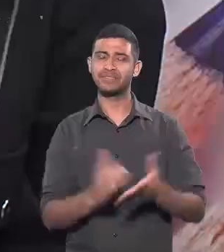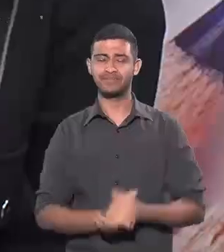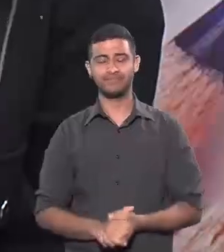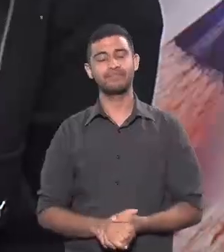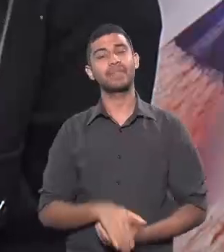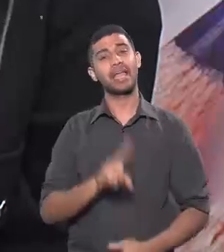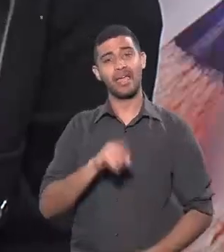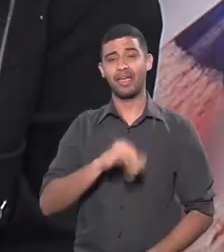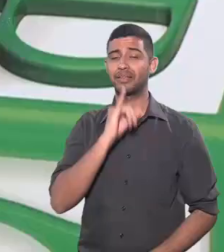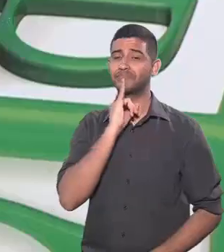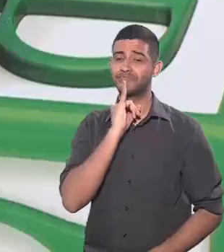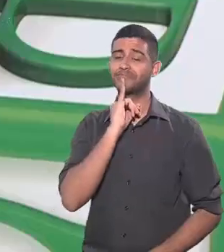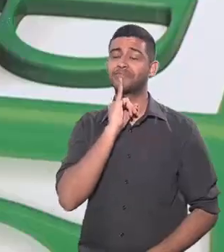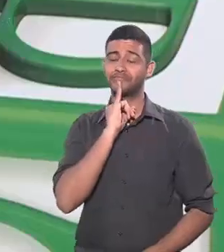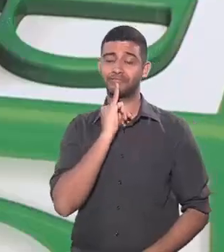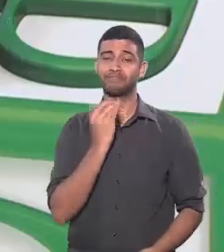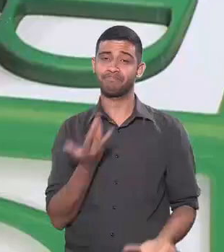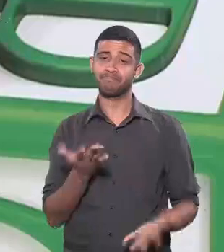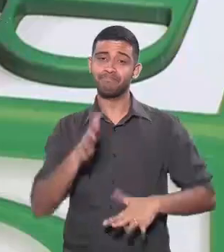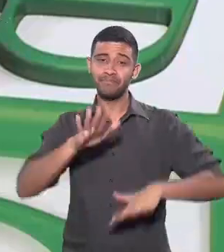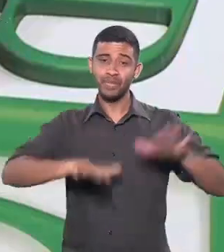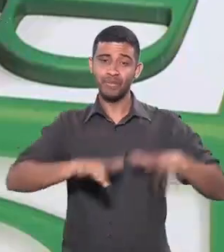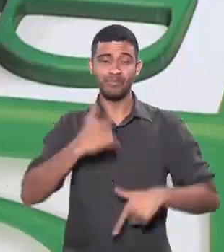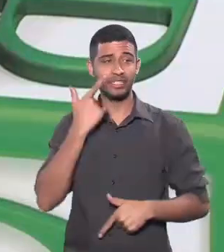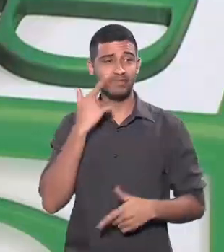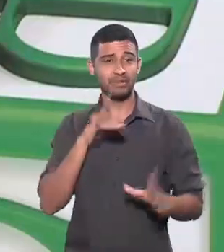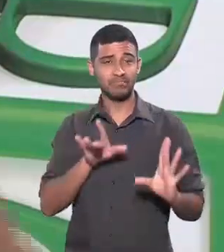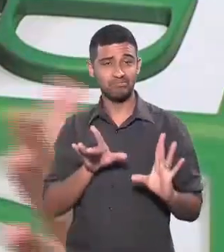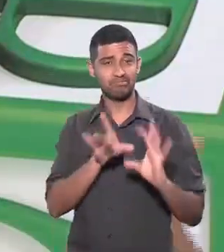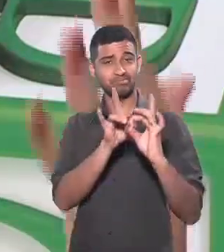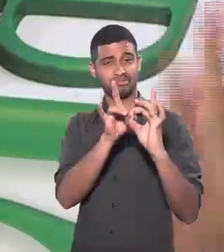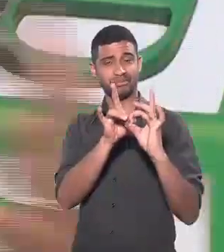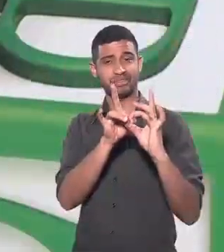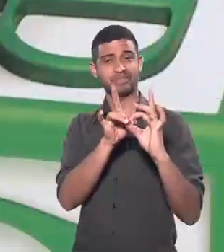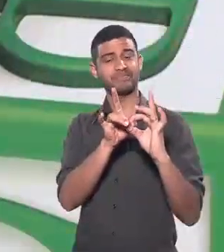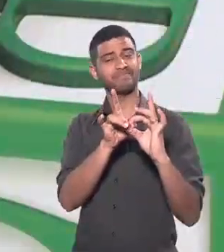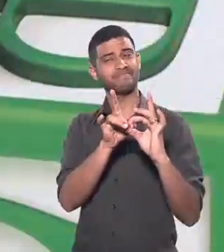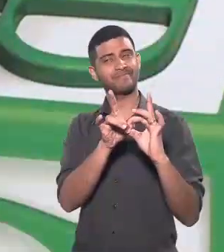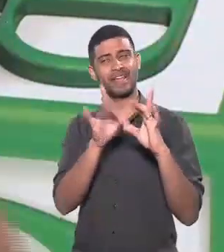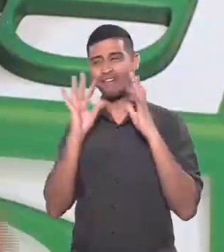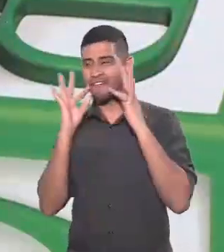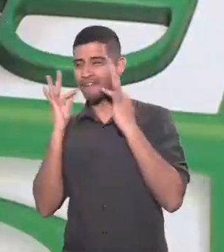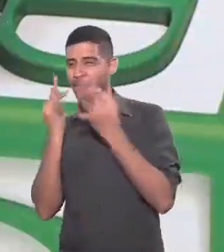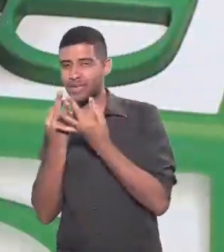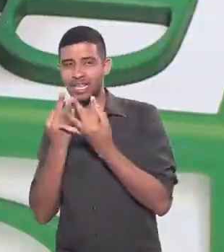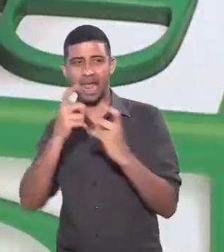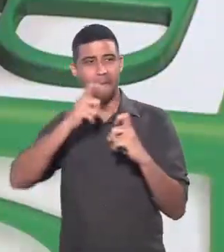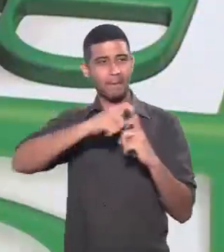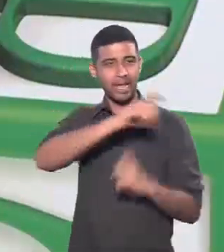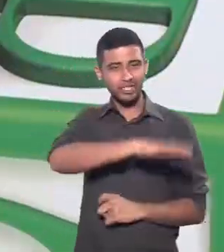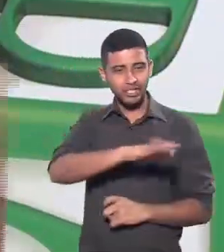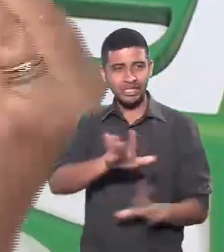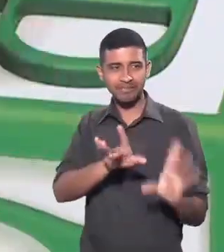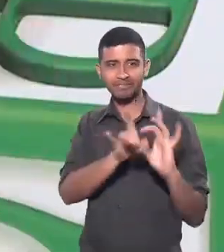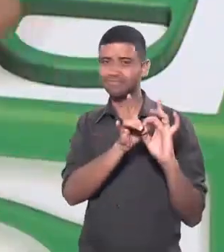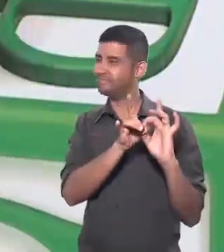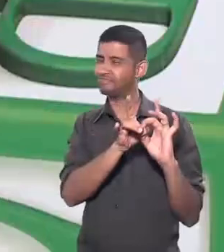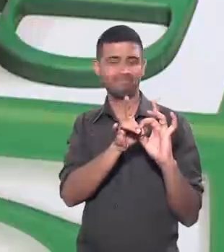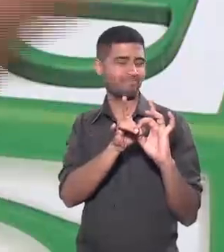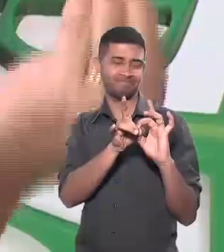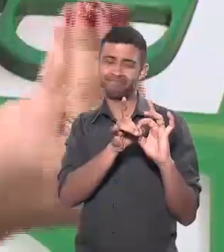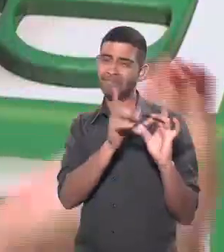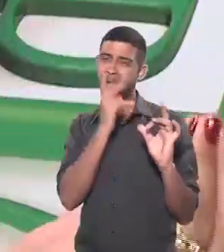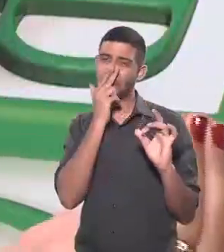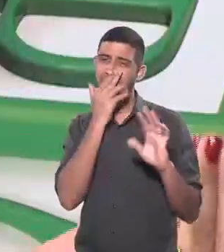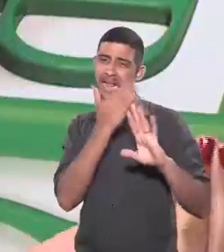mesmo? Infelizmente, às vezes, assim, esse vínculo família-pediatra anda um pouco perdido. Aquela coisa do pediatra